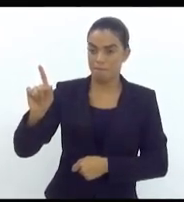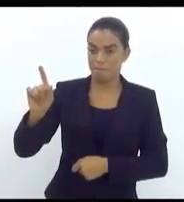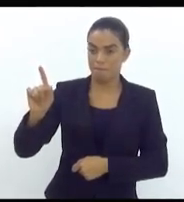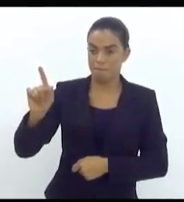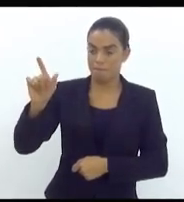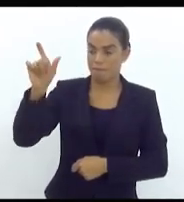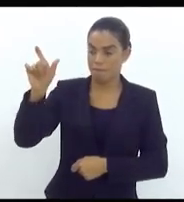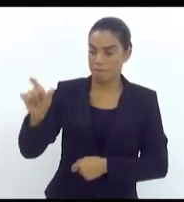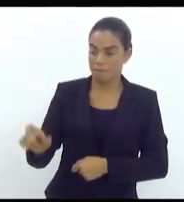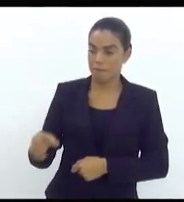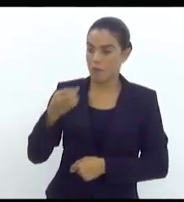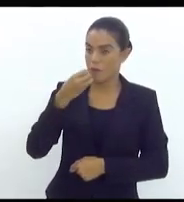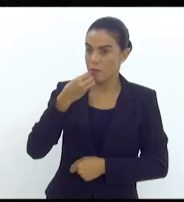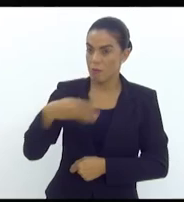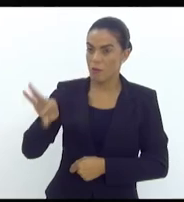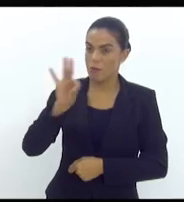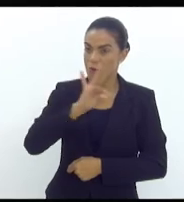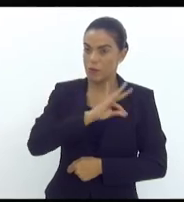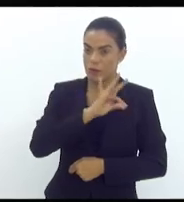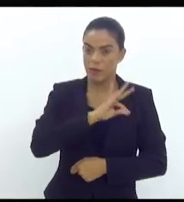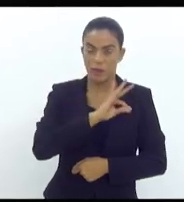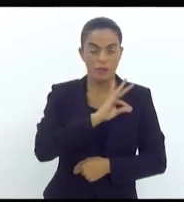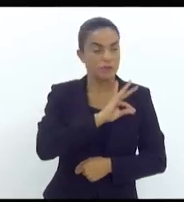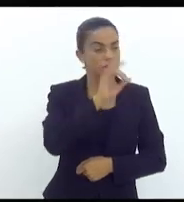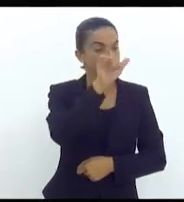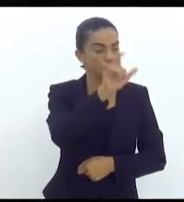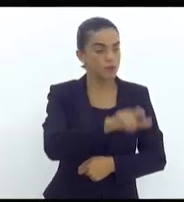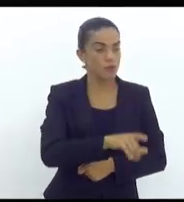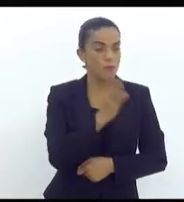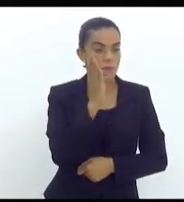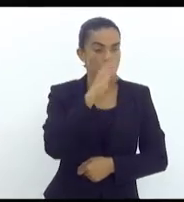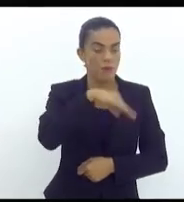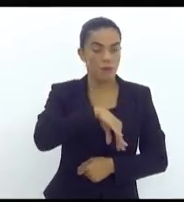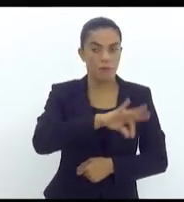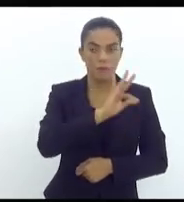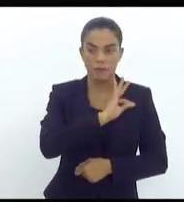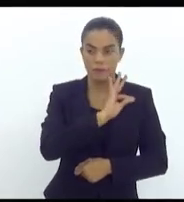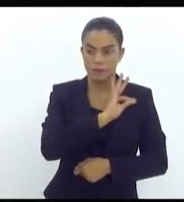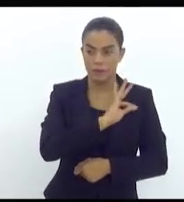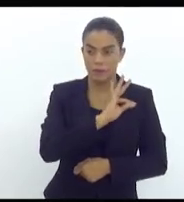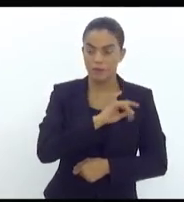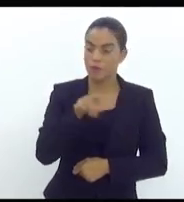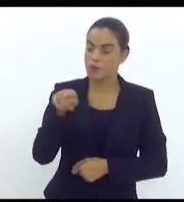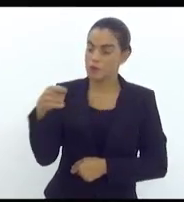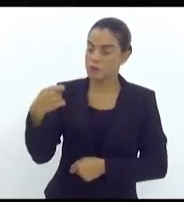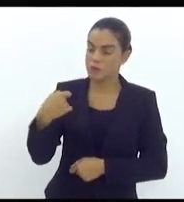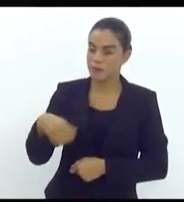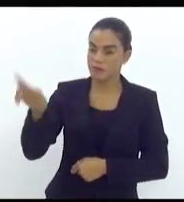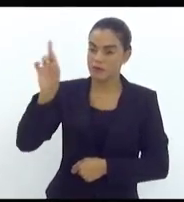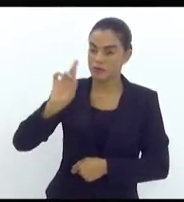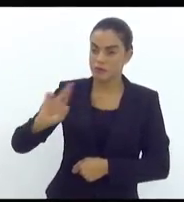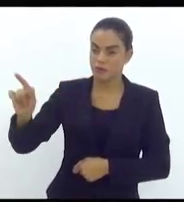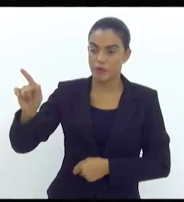os bons policiais dos maus policiais o senhor deveria diferenciar